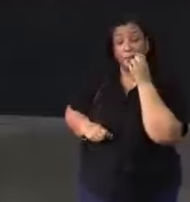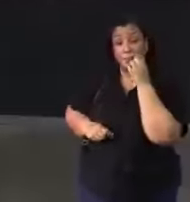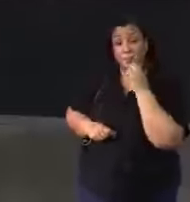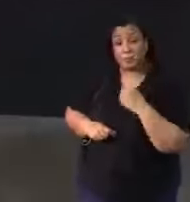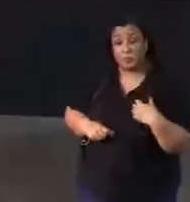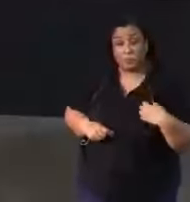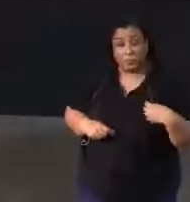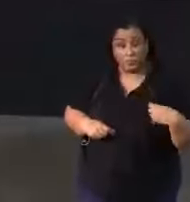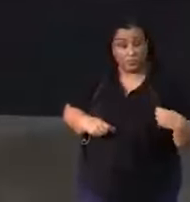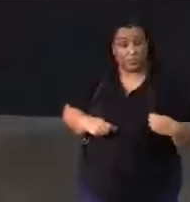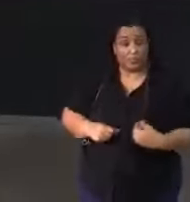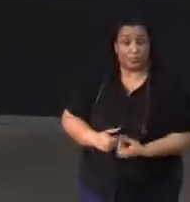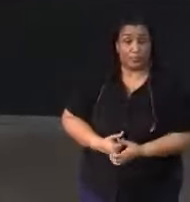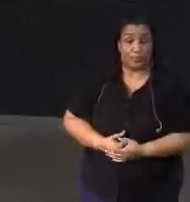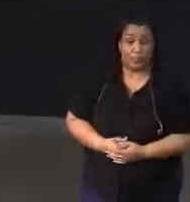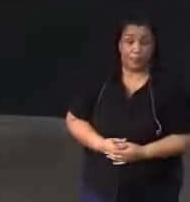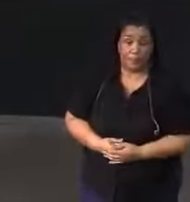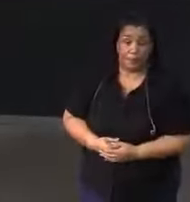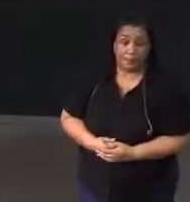de comum?